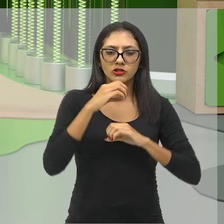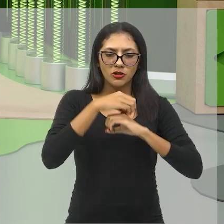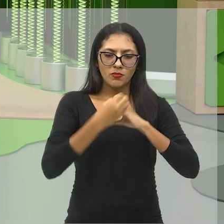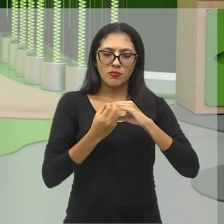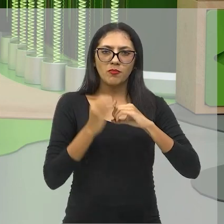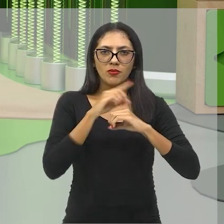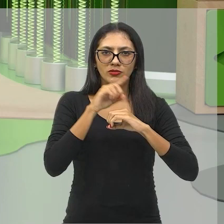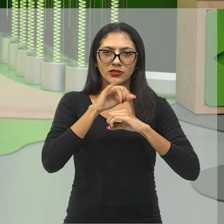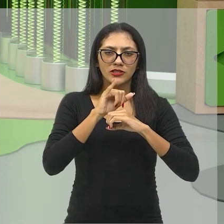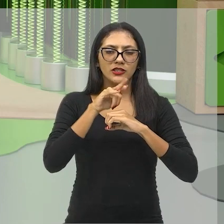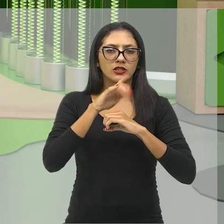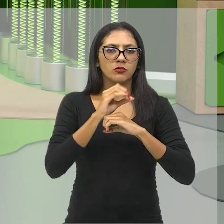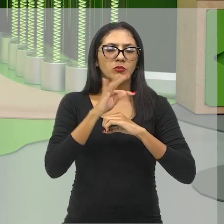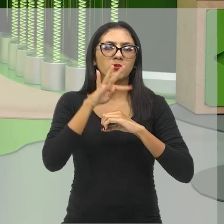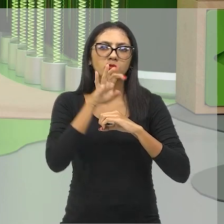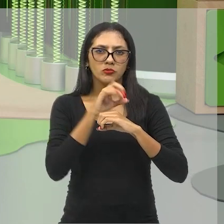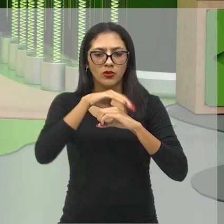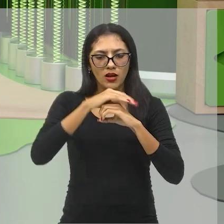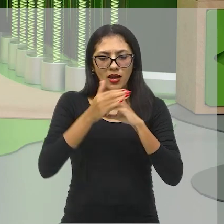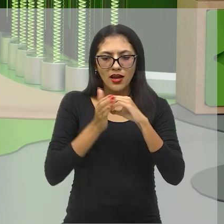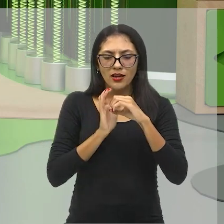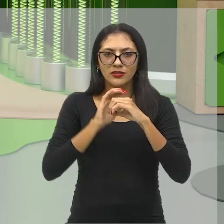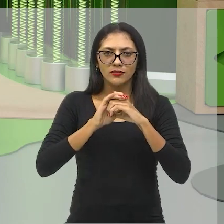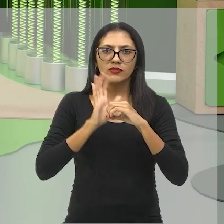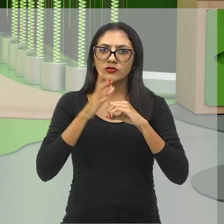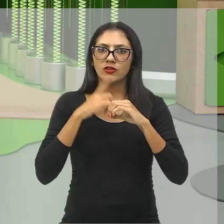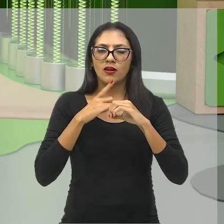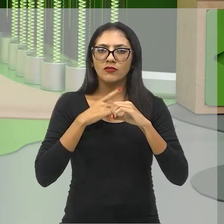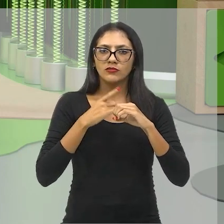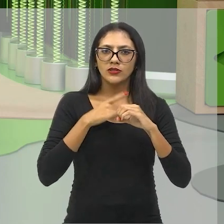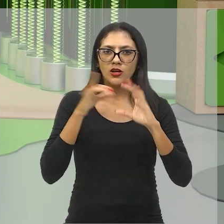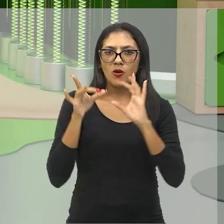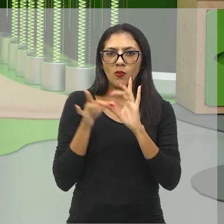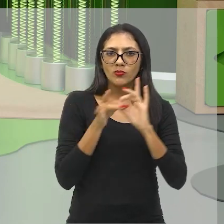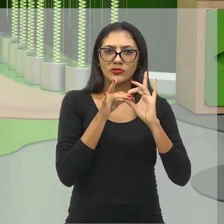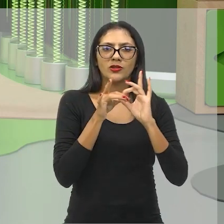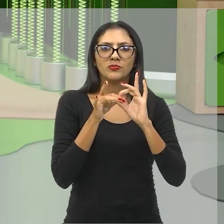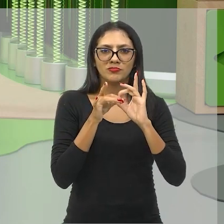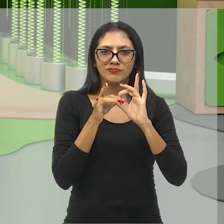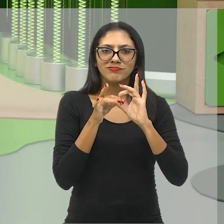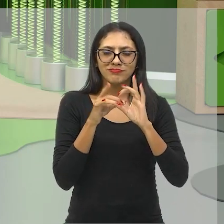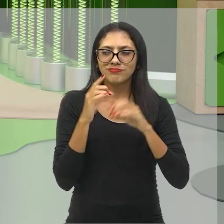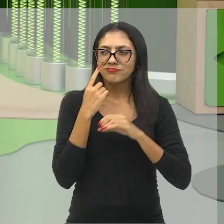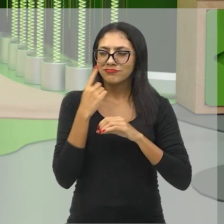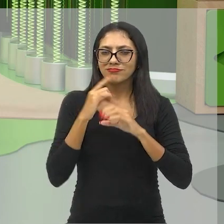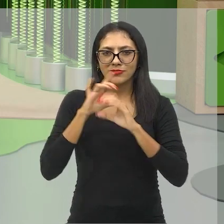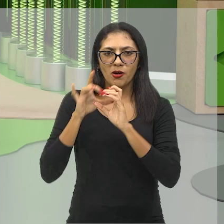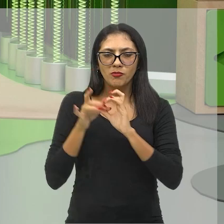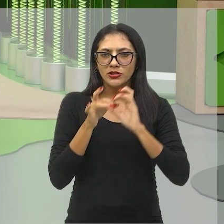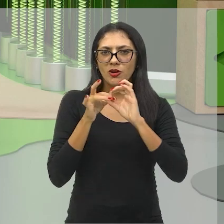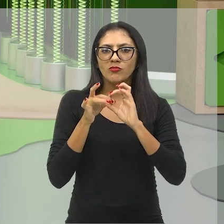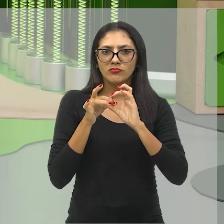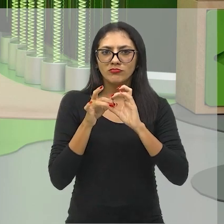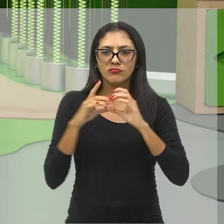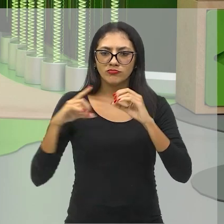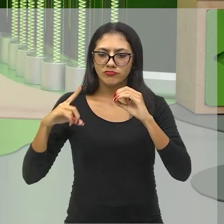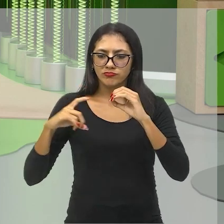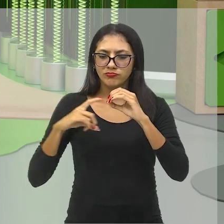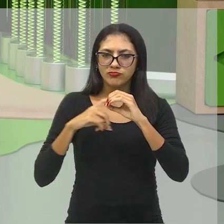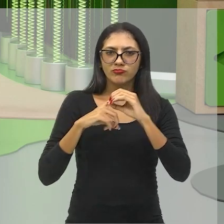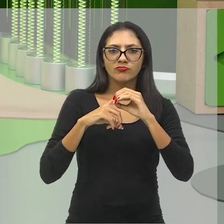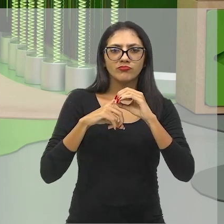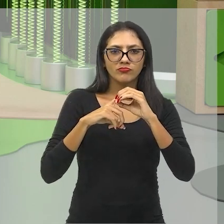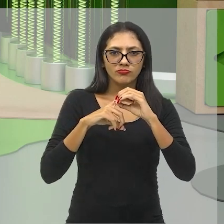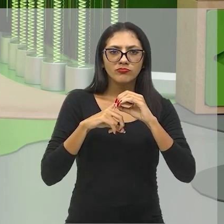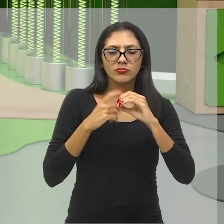fecundada, tá? Então, dessa forma, a gente observa ali como que acontece esse encontro, né, essa união desses gametas, o gameta masculino e o gameta